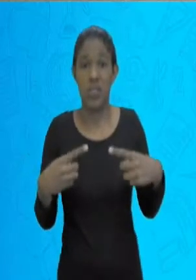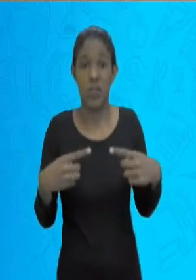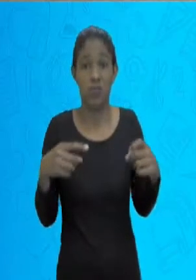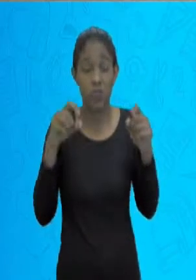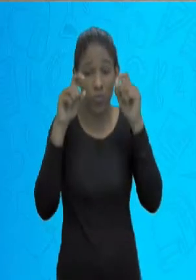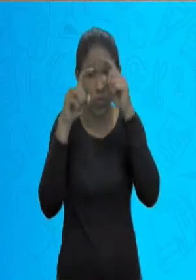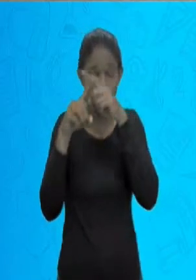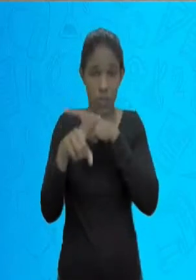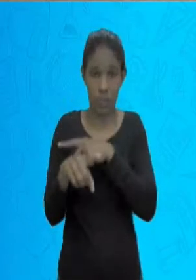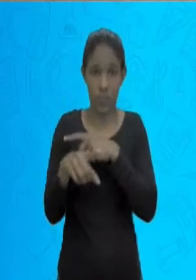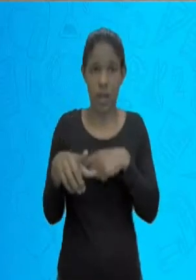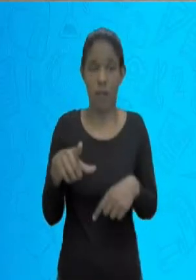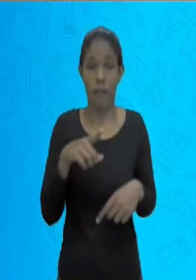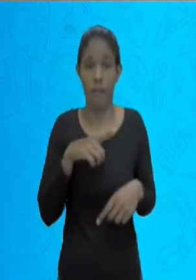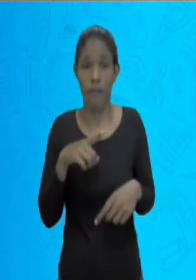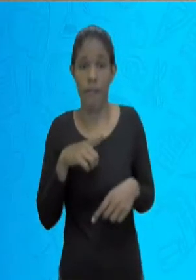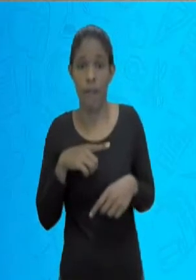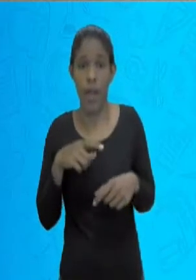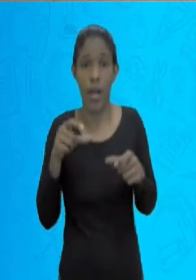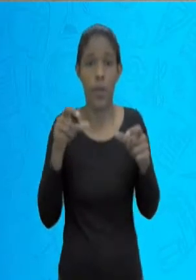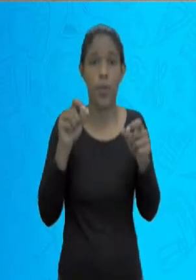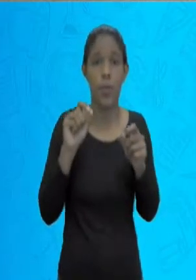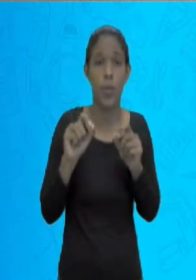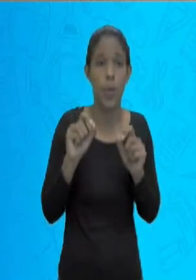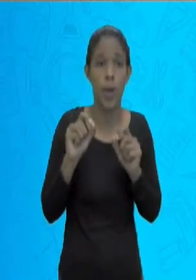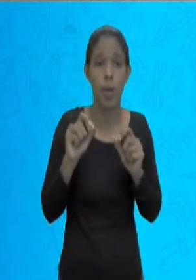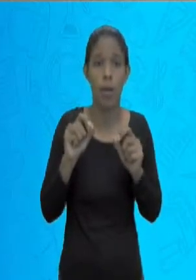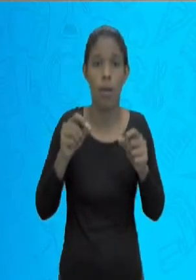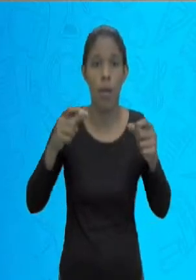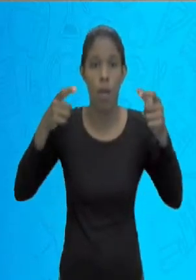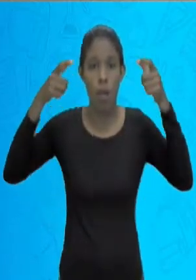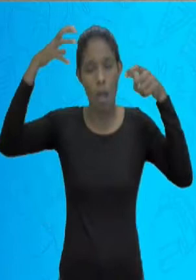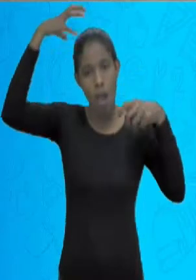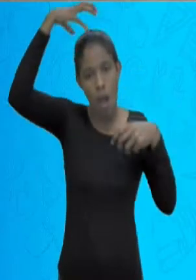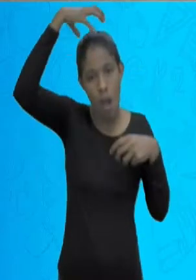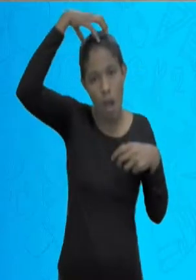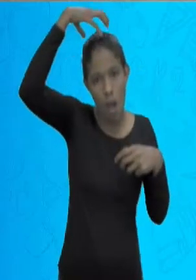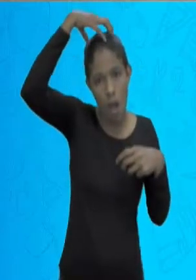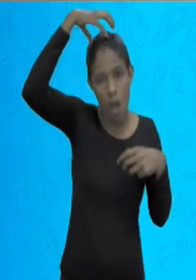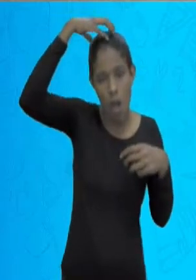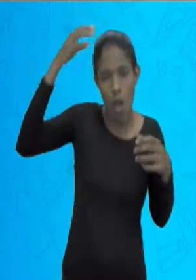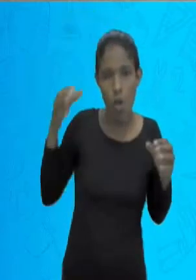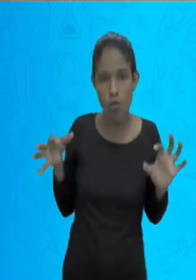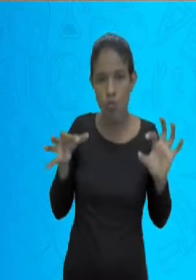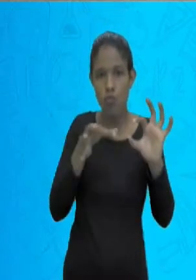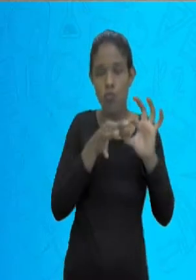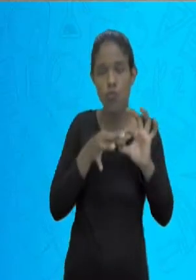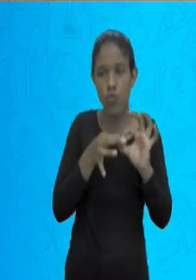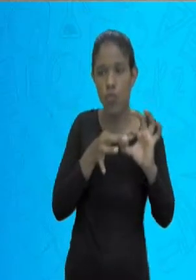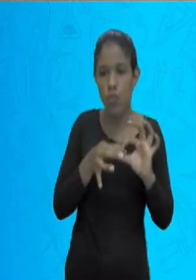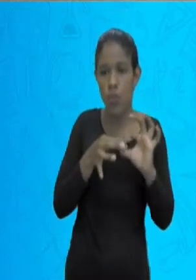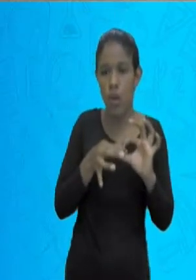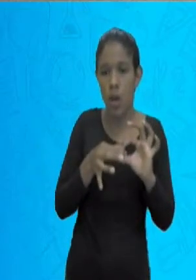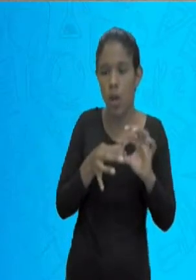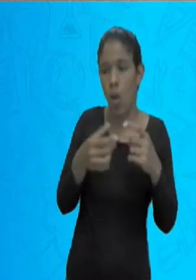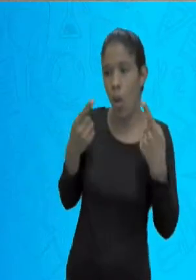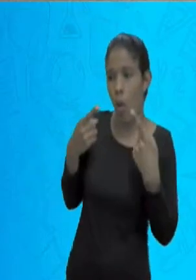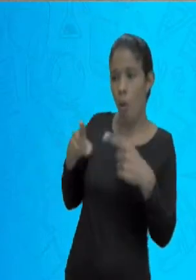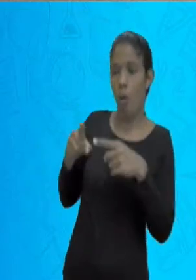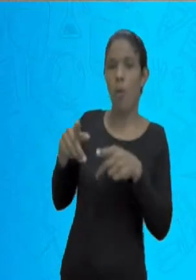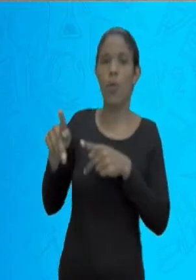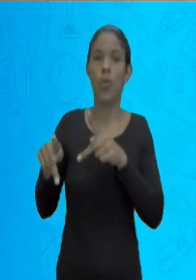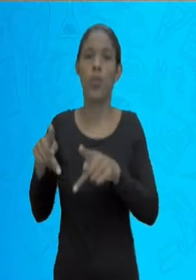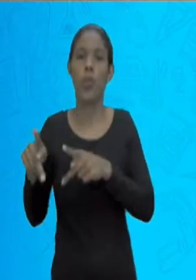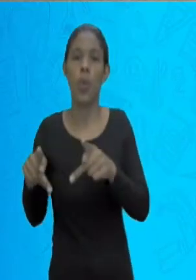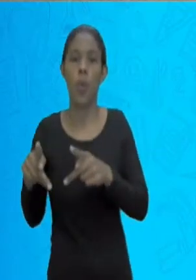monarquias na Europa se uniam com o objetivo de derrubar os defensores e os ideais